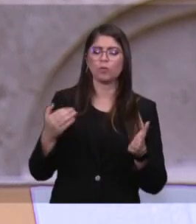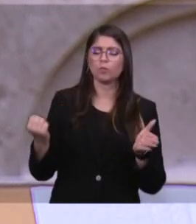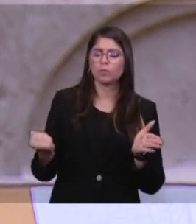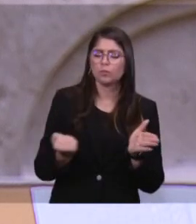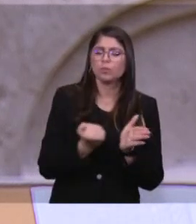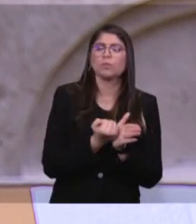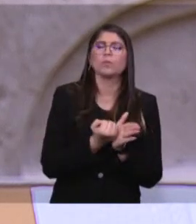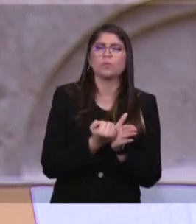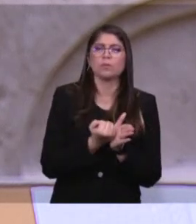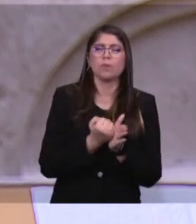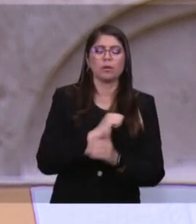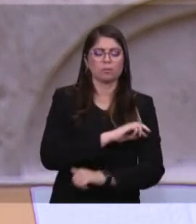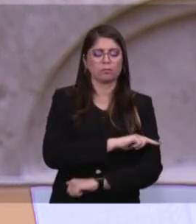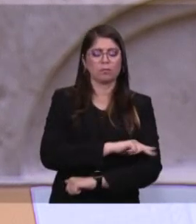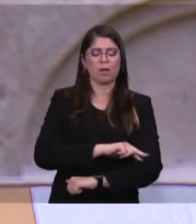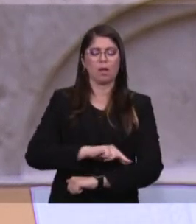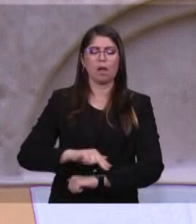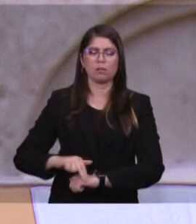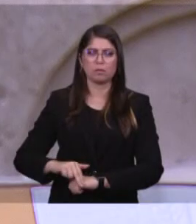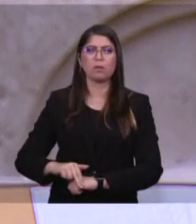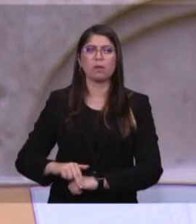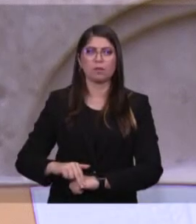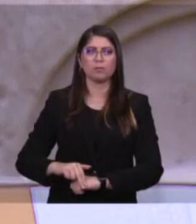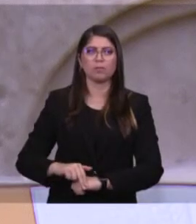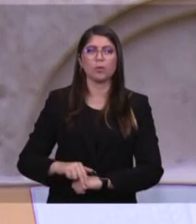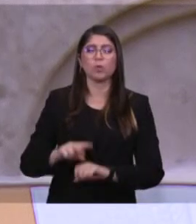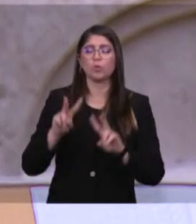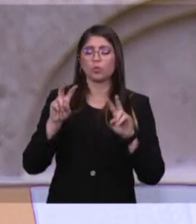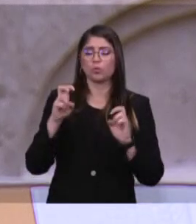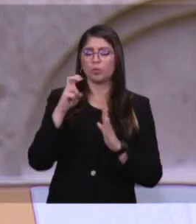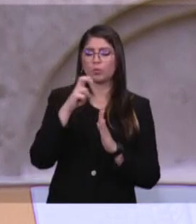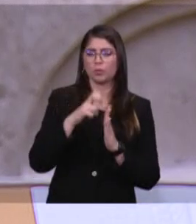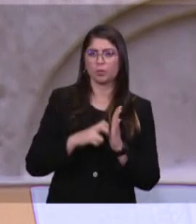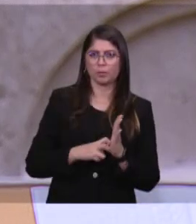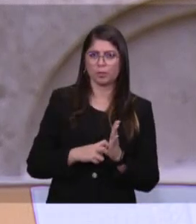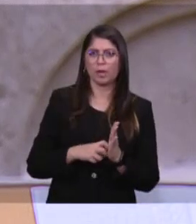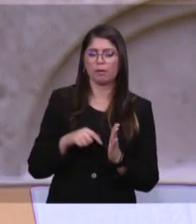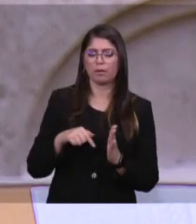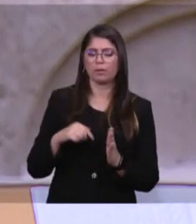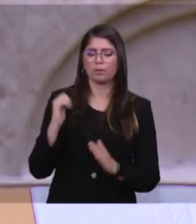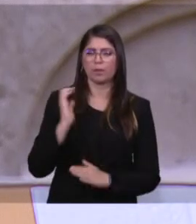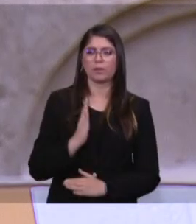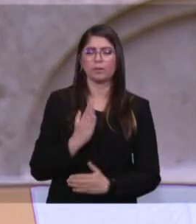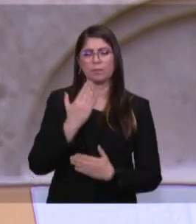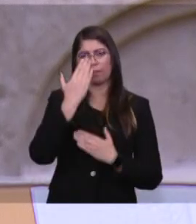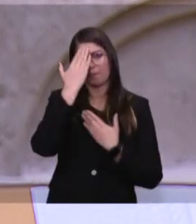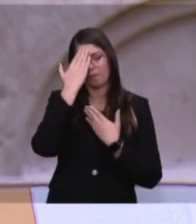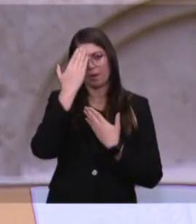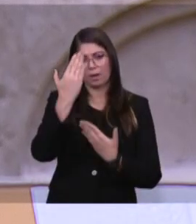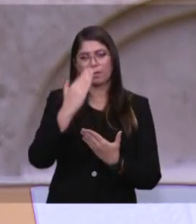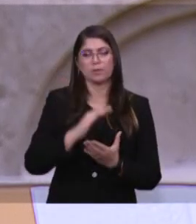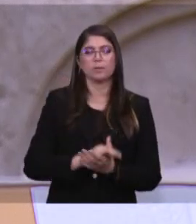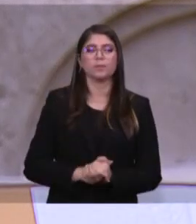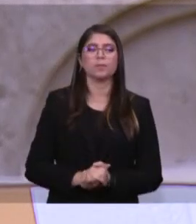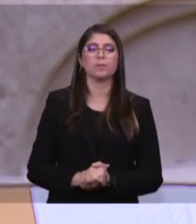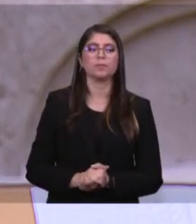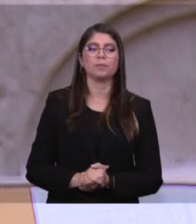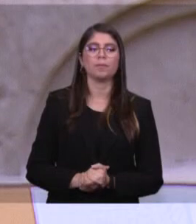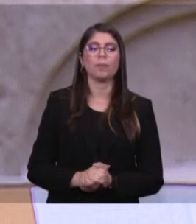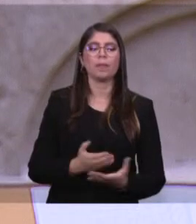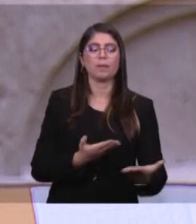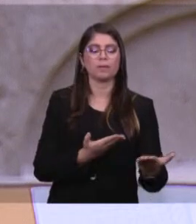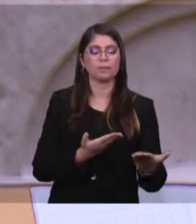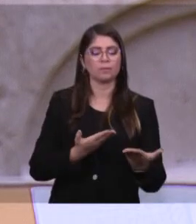impacto racial da questão tributária brasileira. Muito obrigado pela contribuição de Vossa Senhoria.